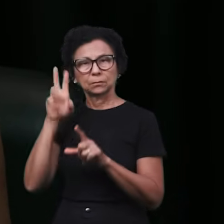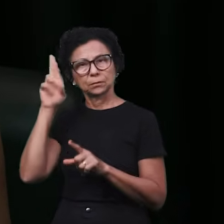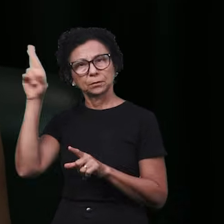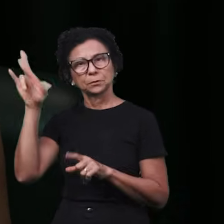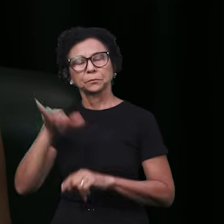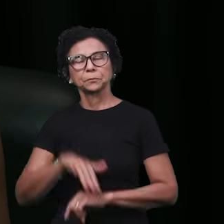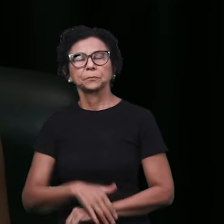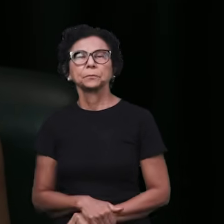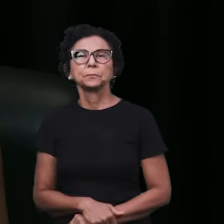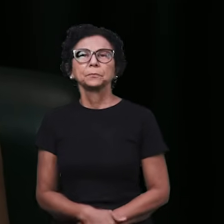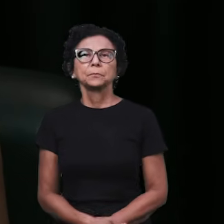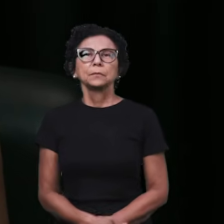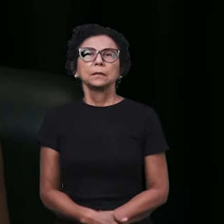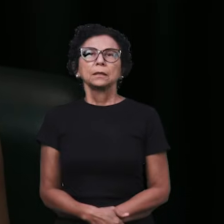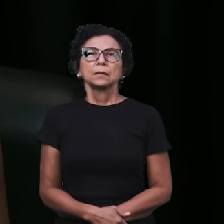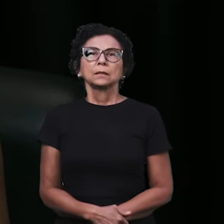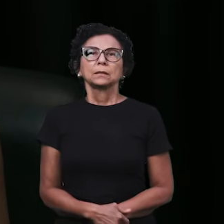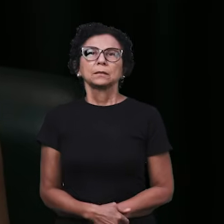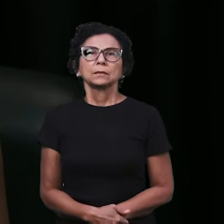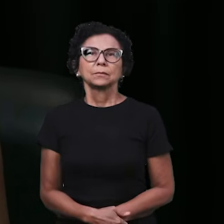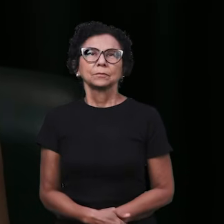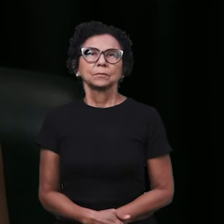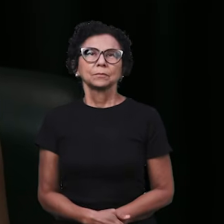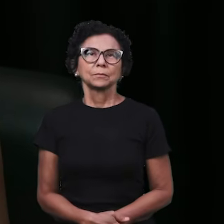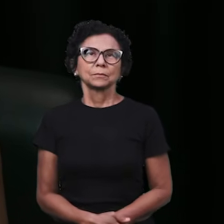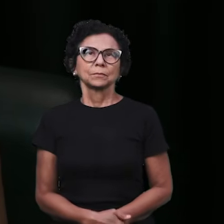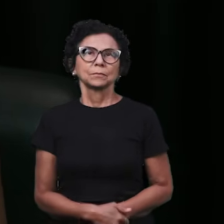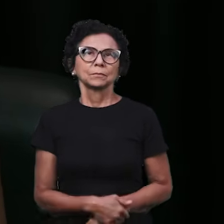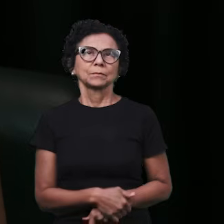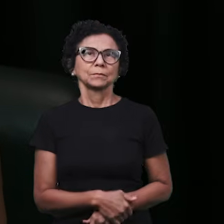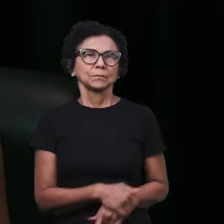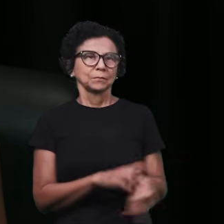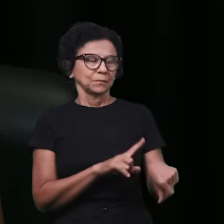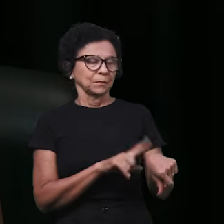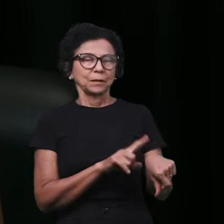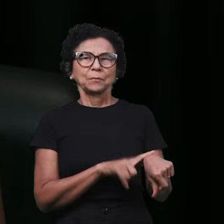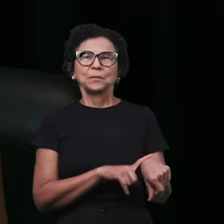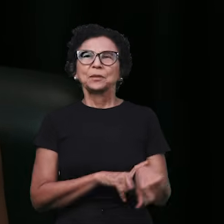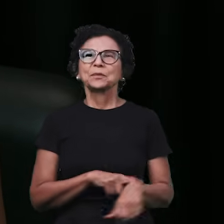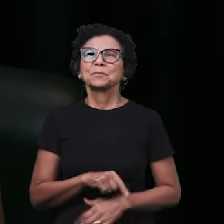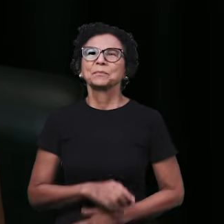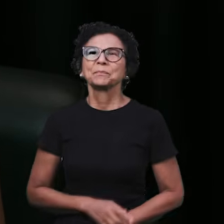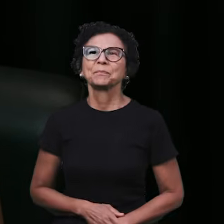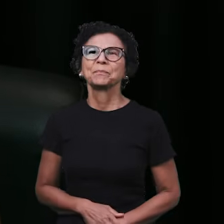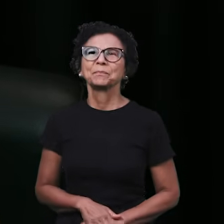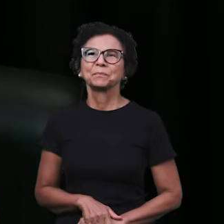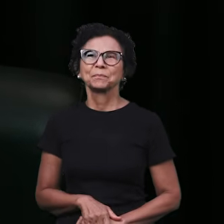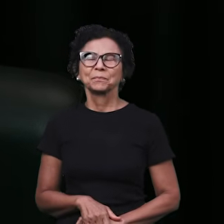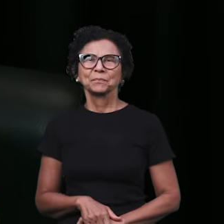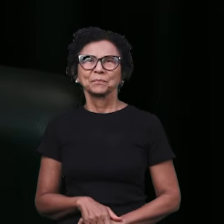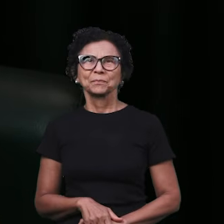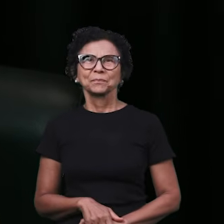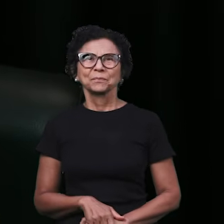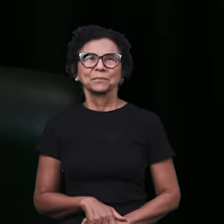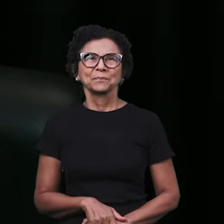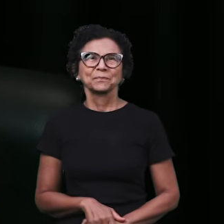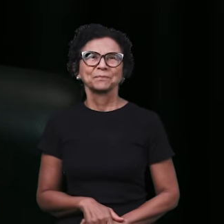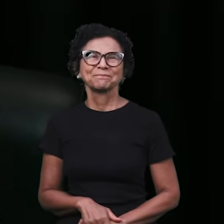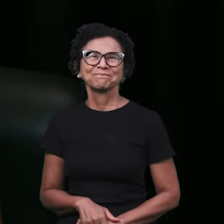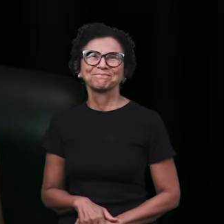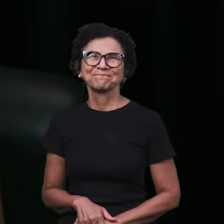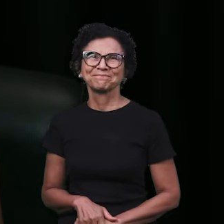Glória a Jesus. Nosso tempo já deu, Já né? deu. Já. Infelizmente, se deixar, a gente fica aqui falando por Exatamente. muito